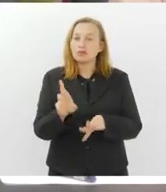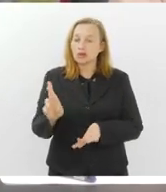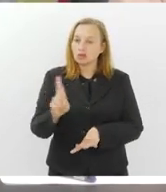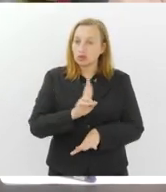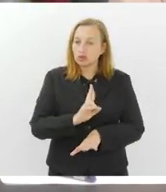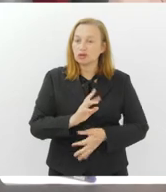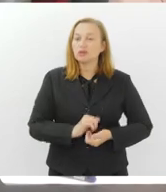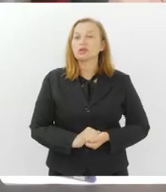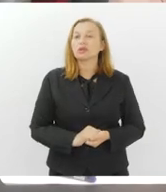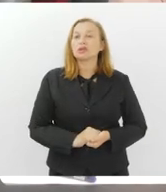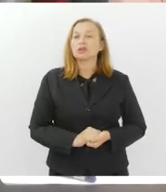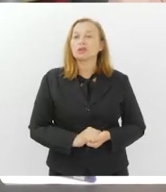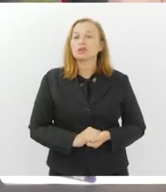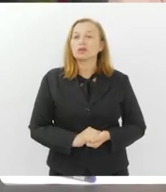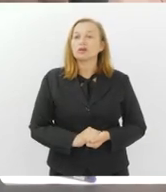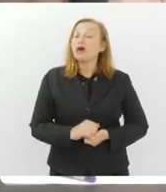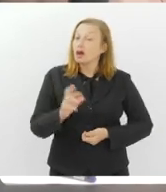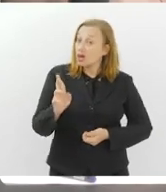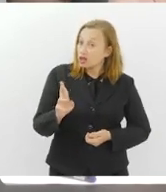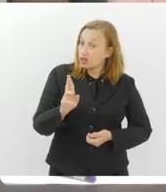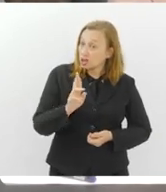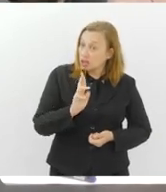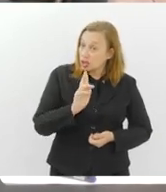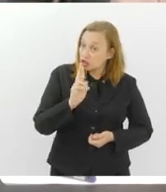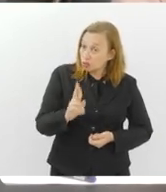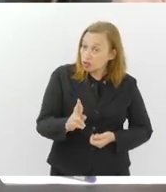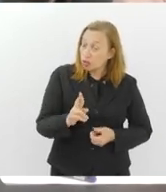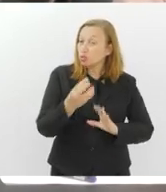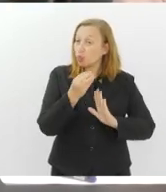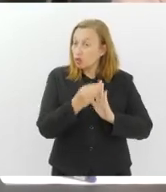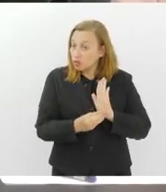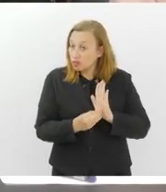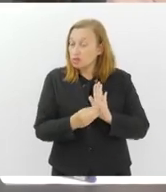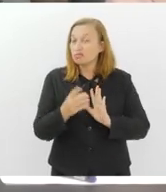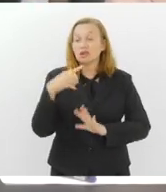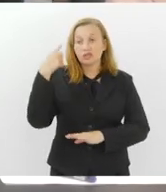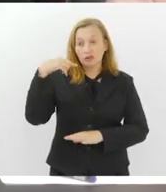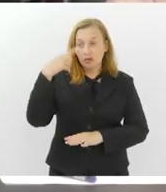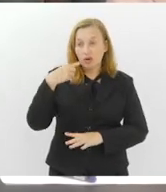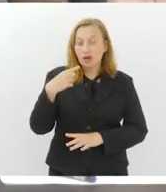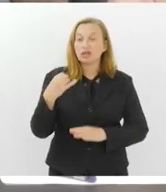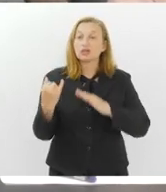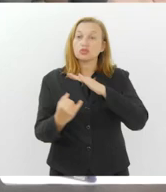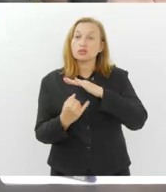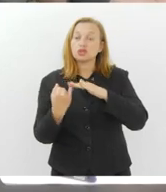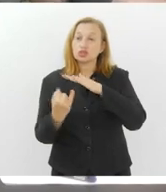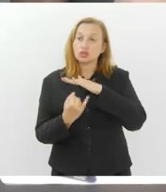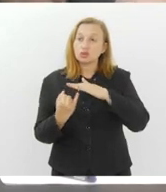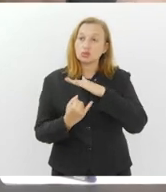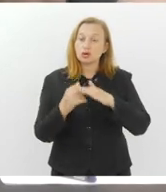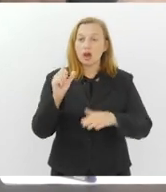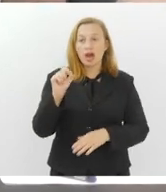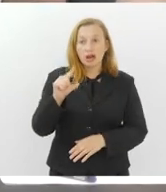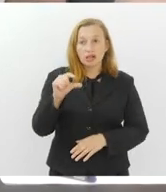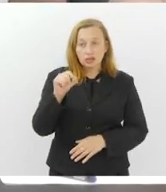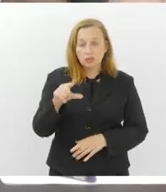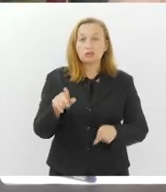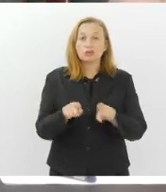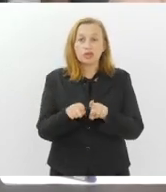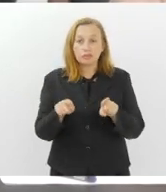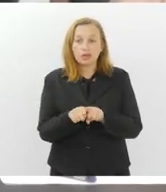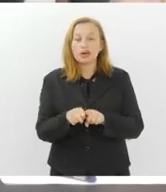respondido. Respondemos, através de ofício, o advogado do Instituto Azul, que também solicitou a